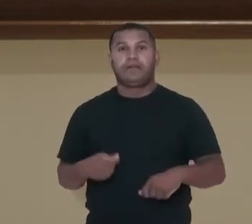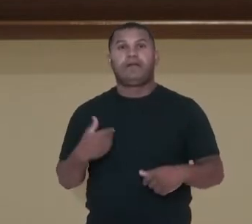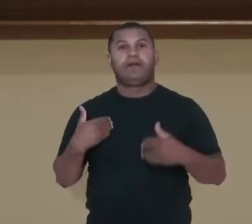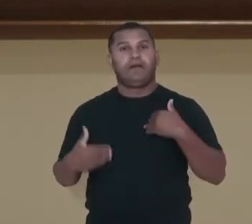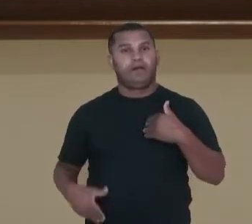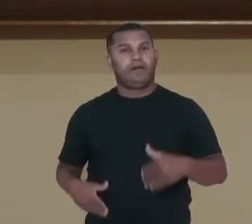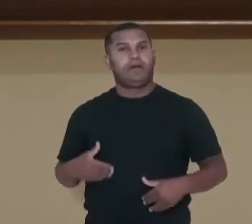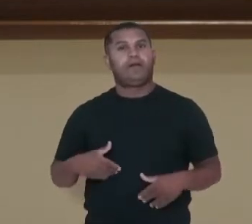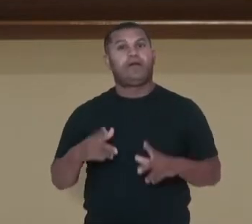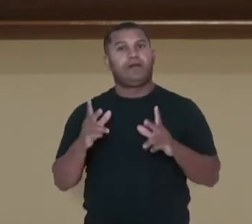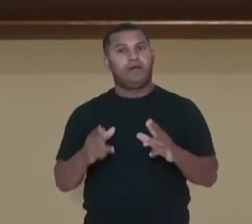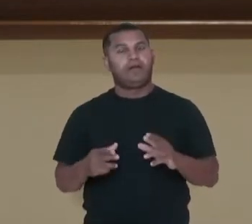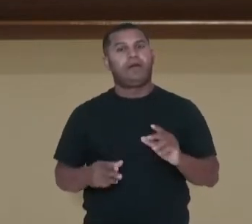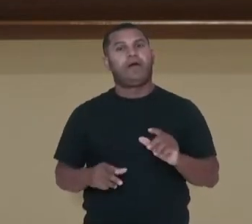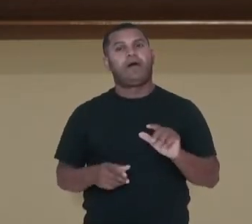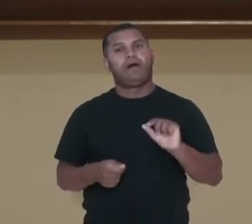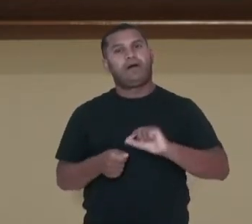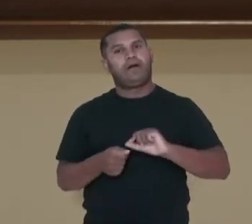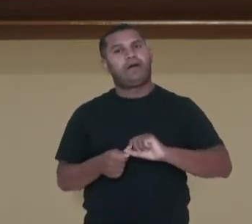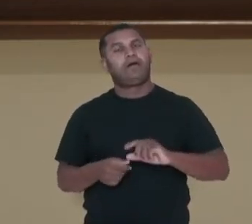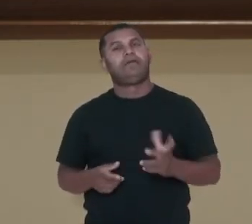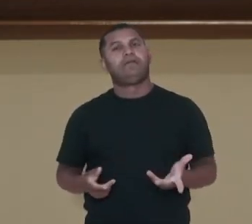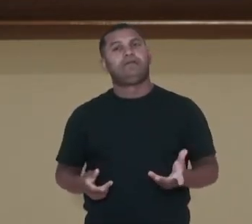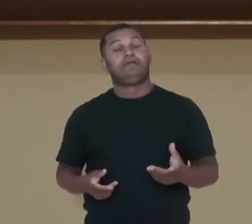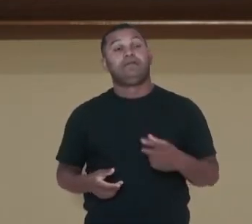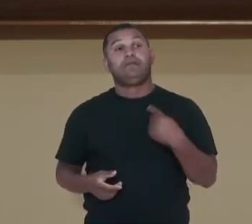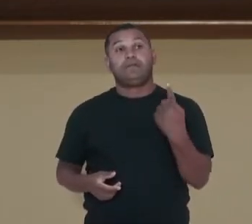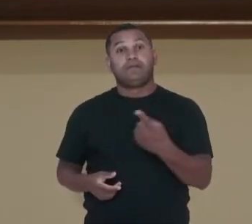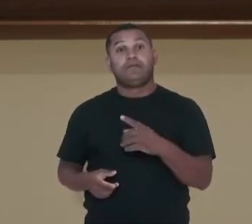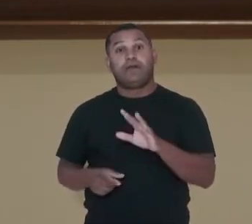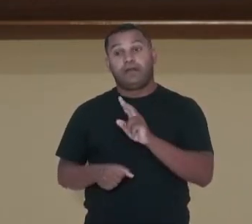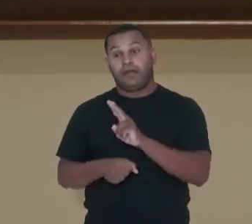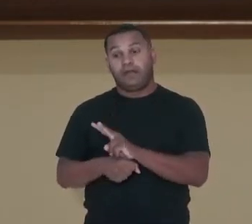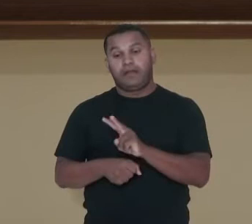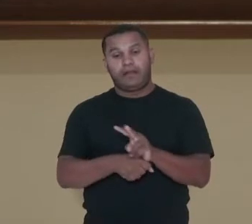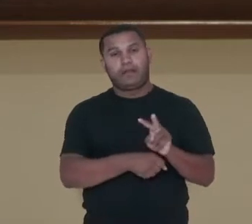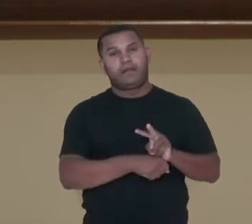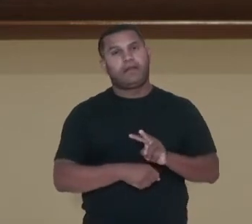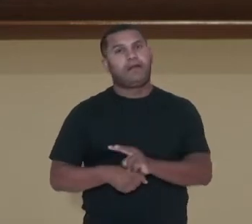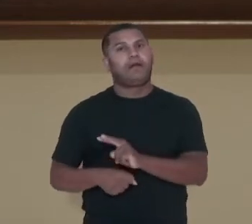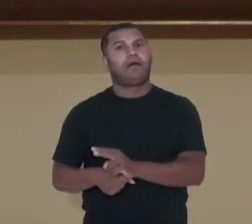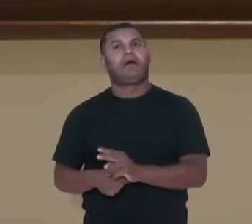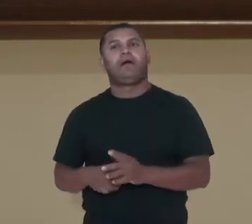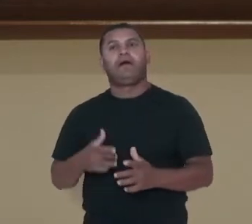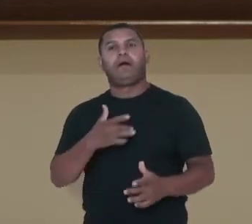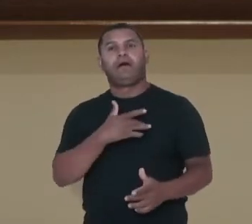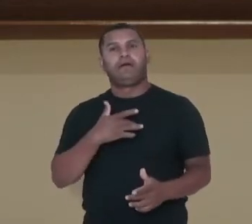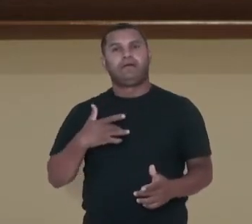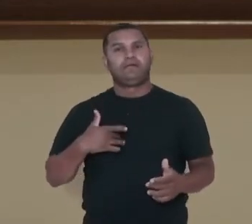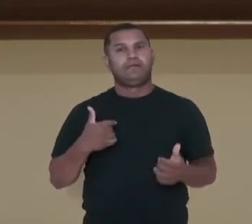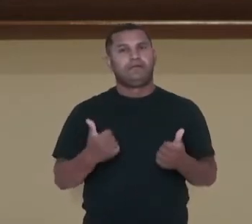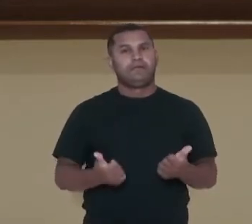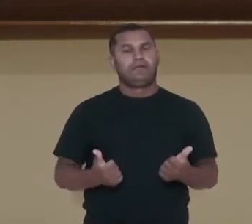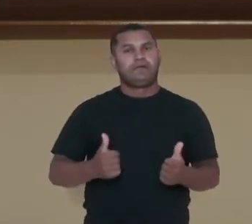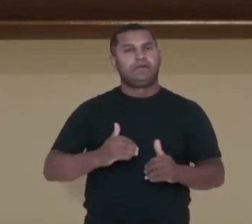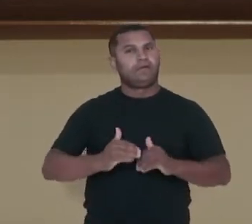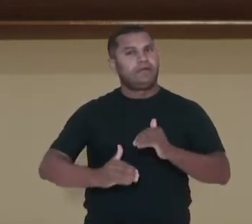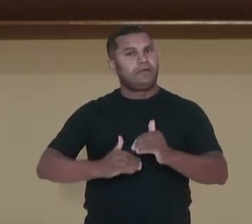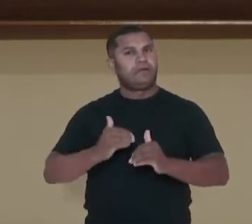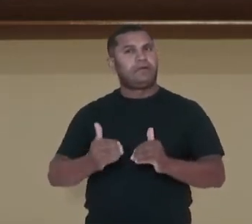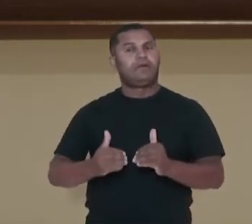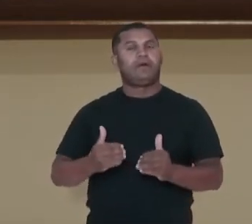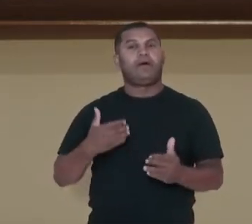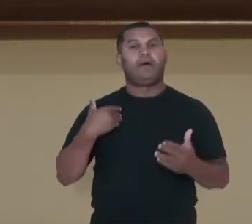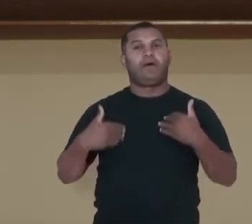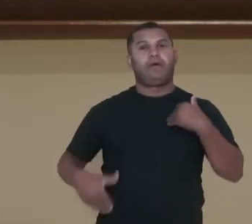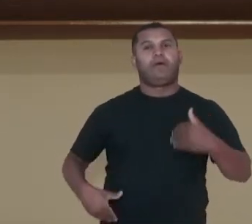feitos. Nós precisamos de cada órgão para que cada um desempenhe adequadamente as suas funções no nosso corpo e